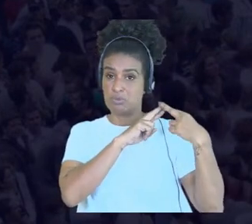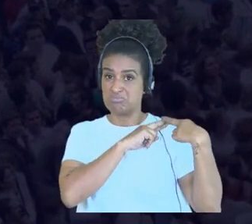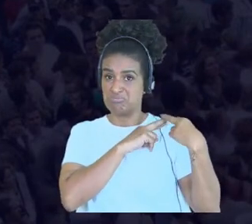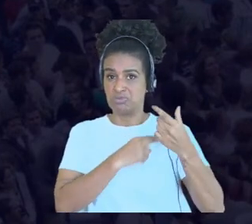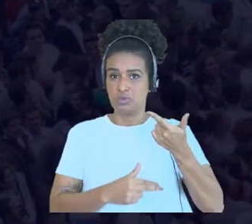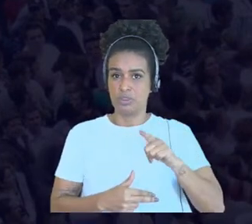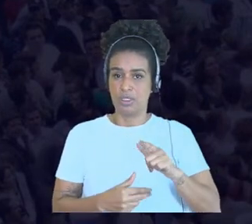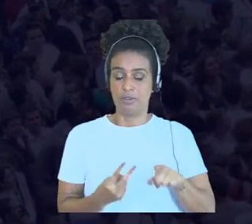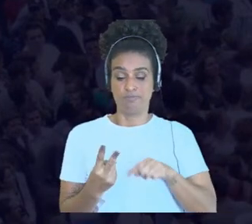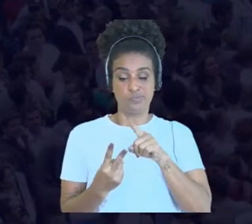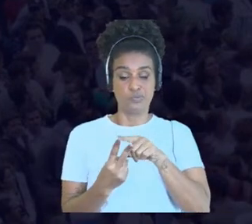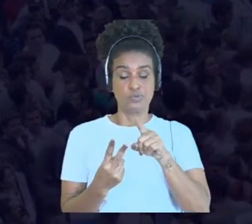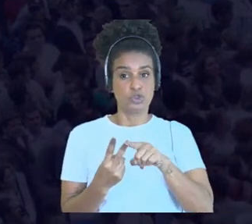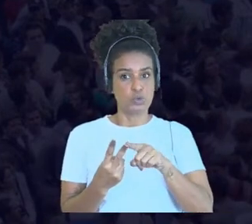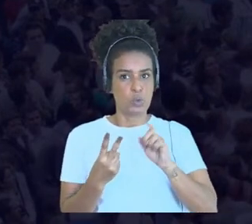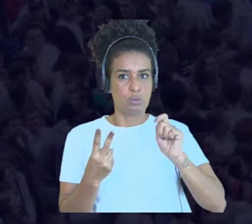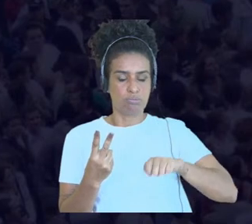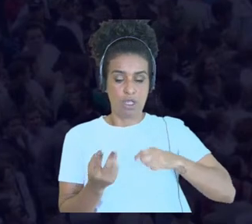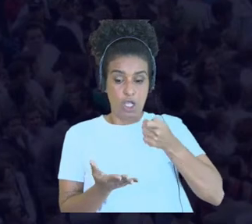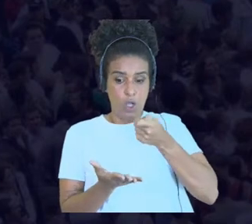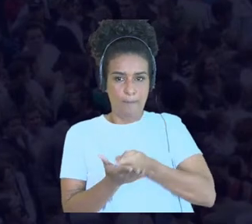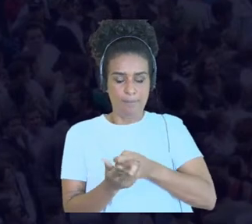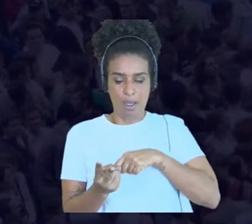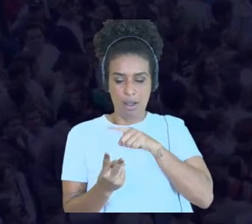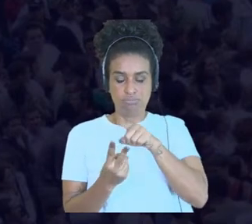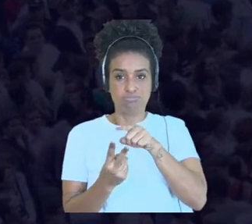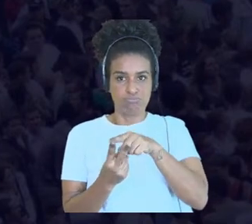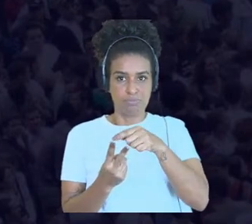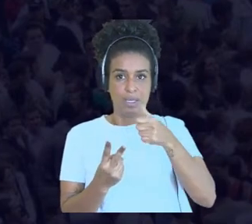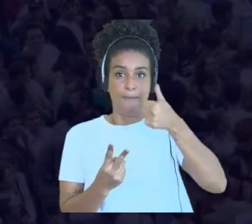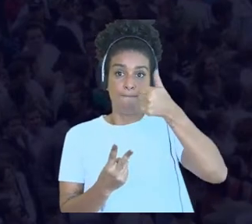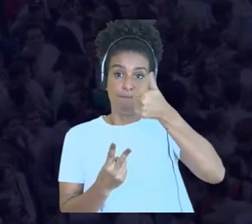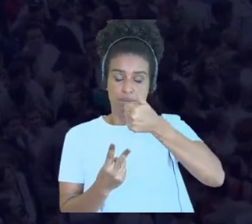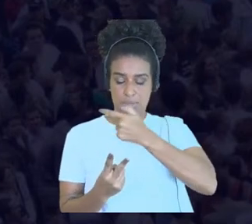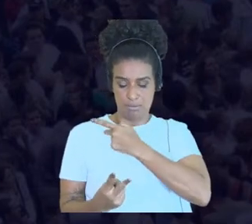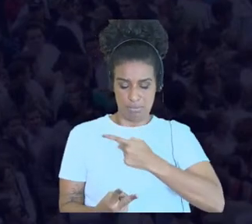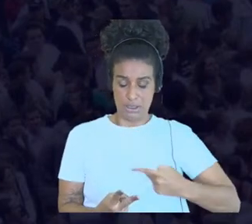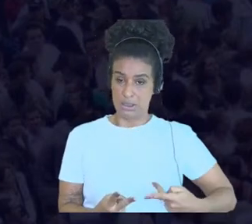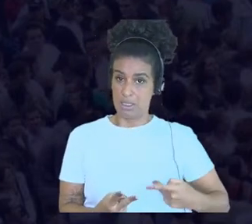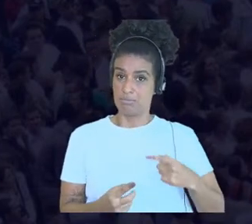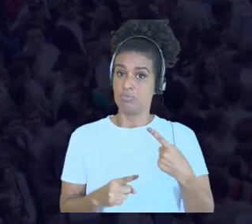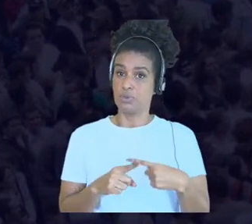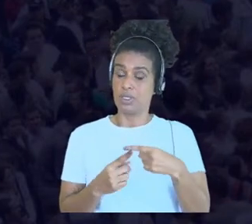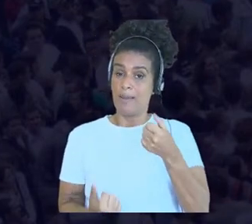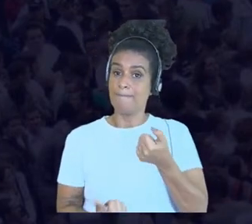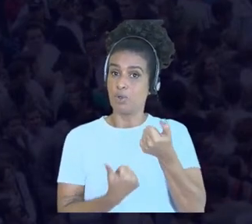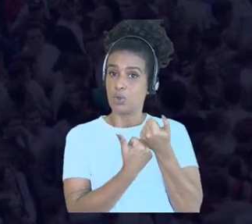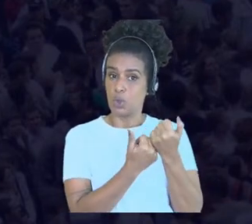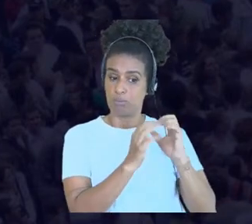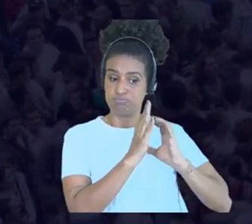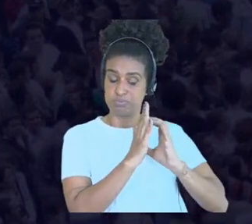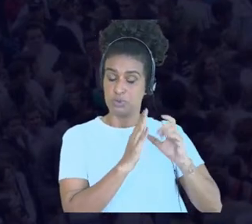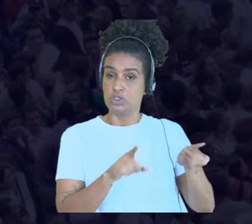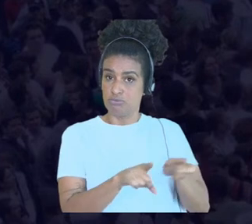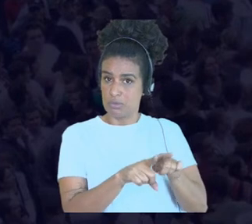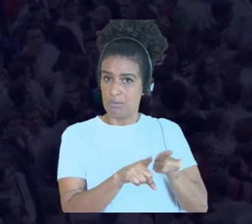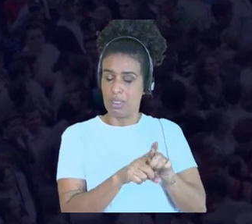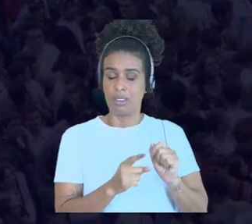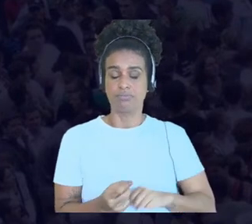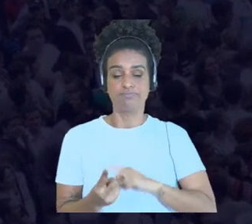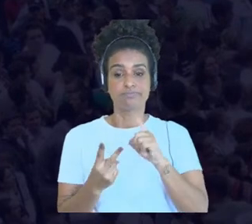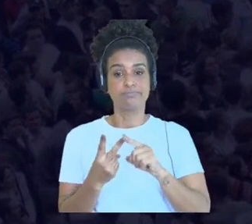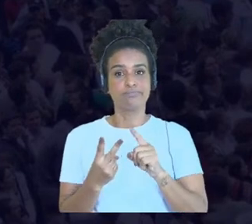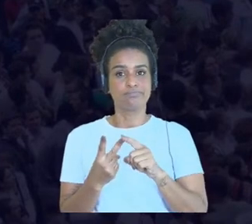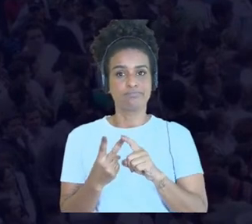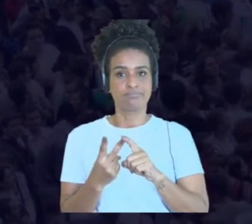dupla capacidade de accountability. Né? Você pode cobrar o presidente da República, que o apoiou politicamente, porque afinal ele é político, e você pode cobrar